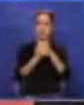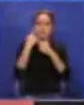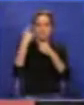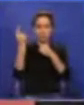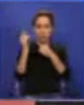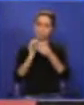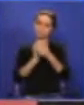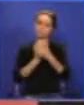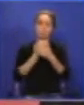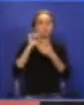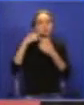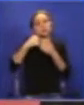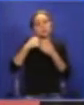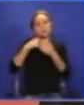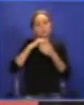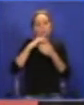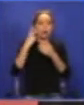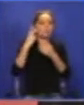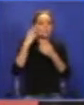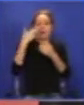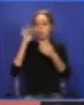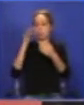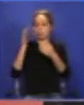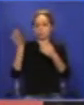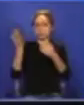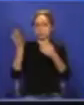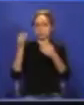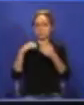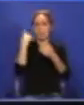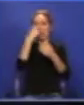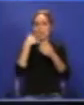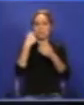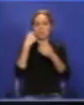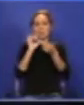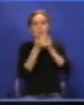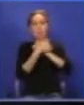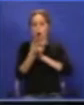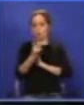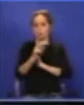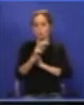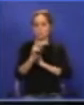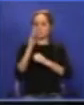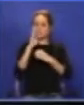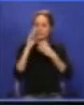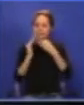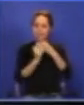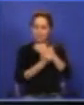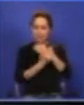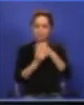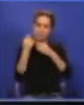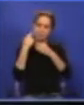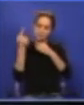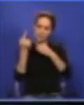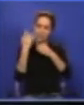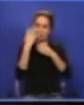Claro, completamente escondidos. As pessoas podem fazer a sua vida normal. A sua imagem não é alterada de qualquer modo, não